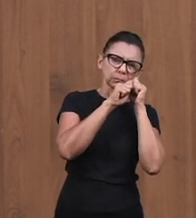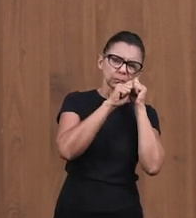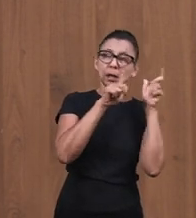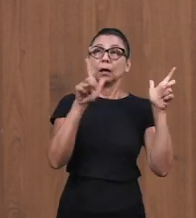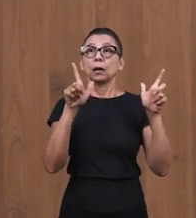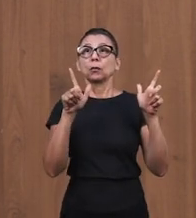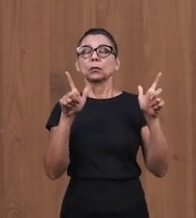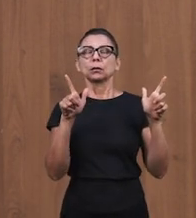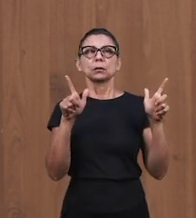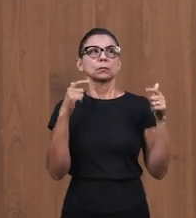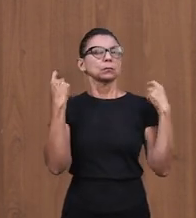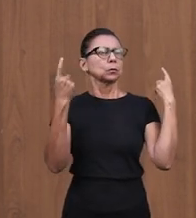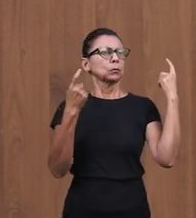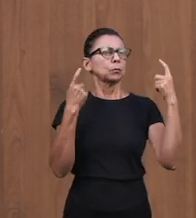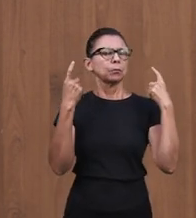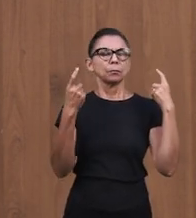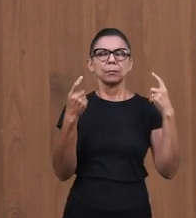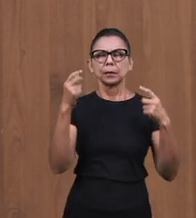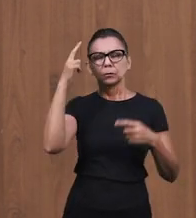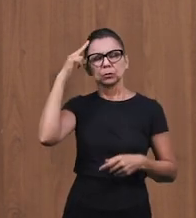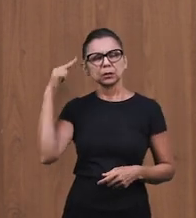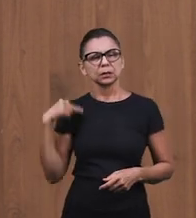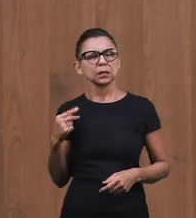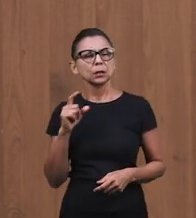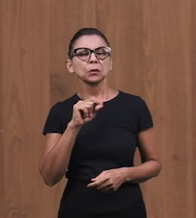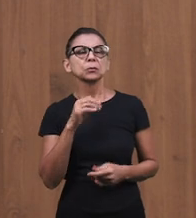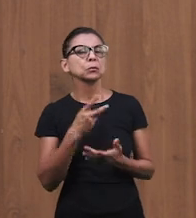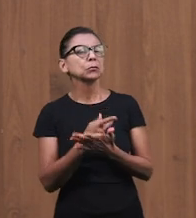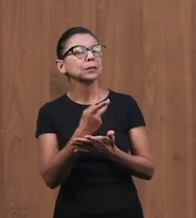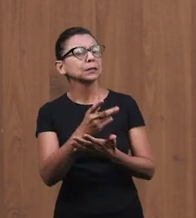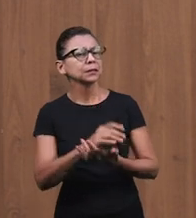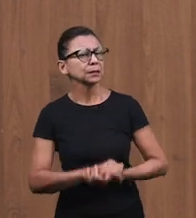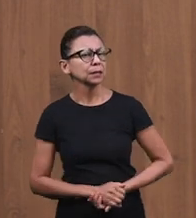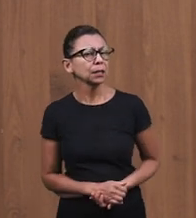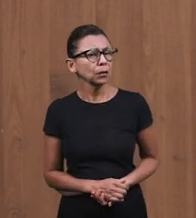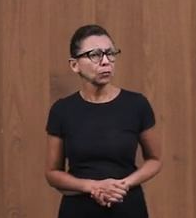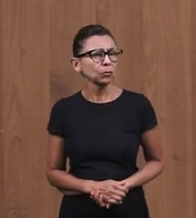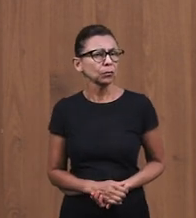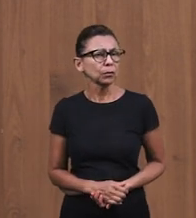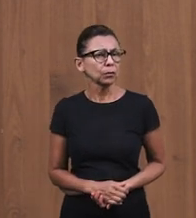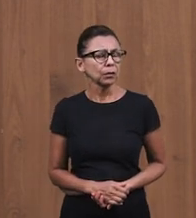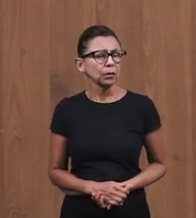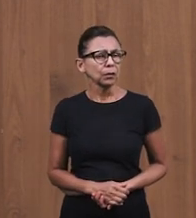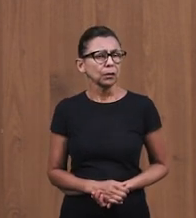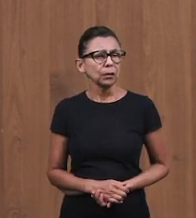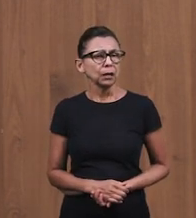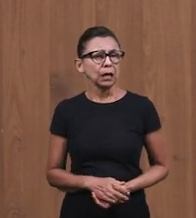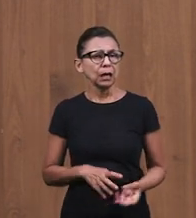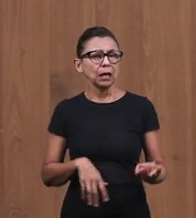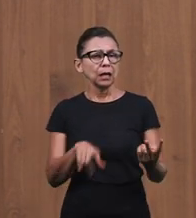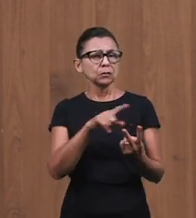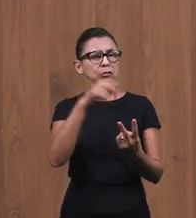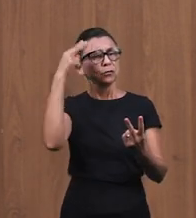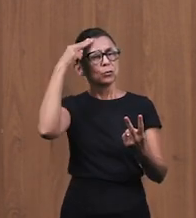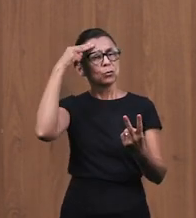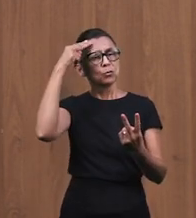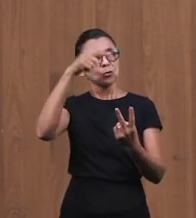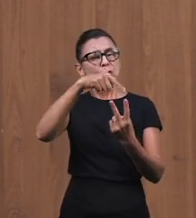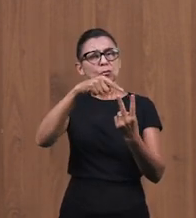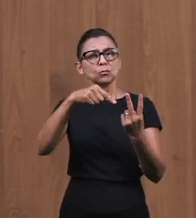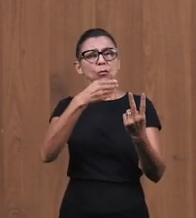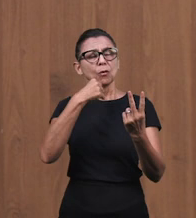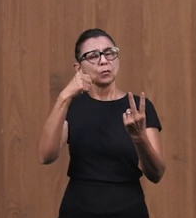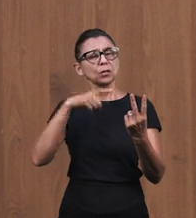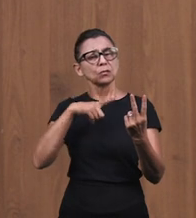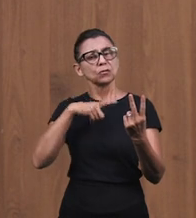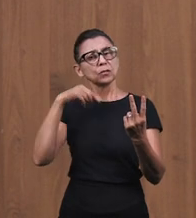se aproximou deles, perguntou o que era. E eles contaram os seus sonhos e que ninguém conseguia dar o significado. E